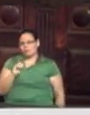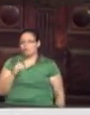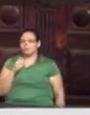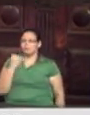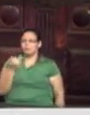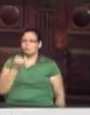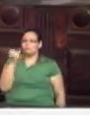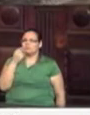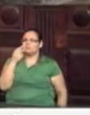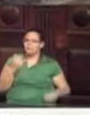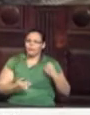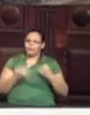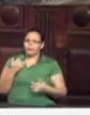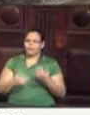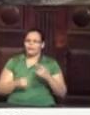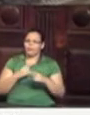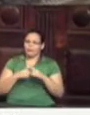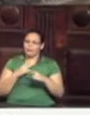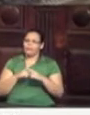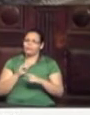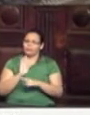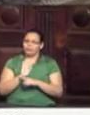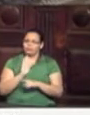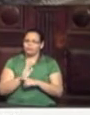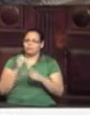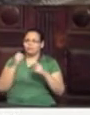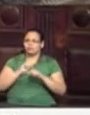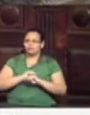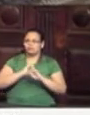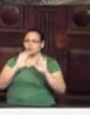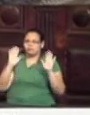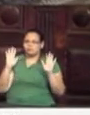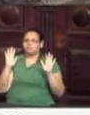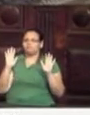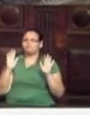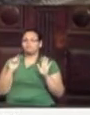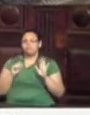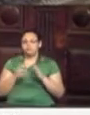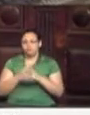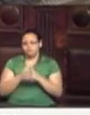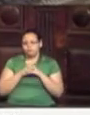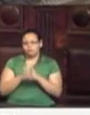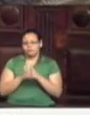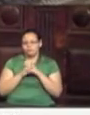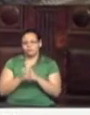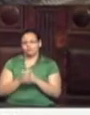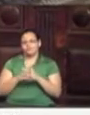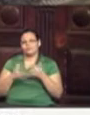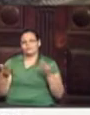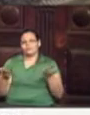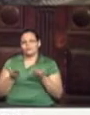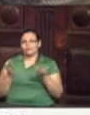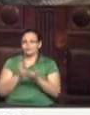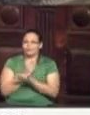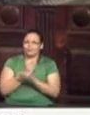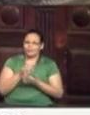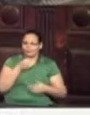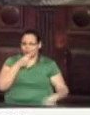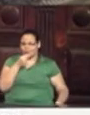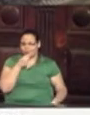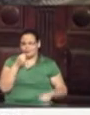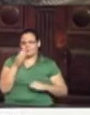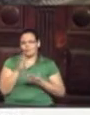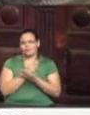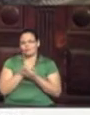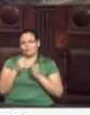Excelência, porque ajuda a esclarecer essa grande confusão feita hoje por algumas reportagens, algumas matérias,